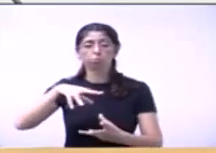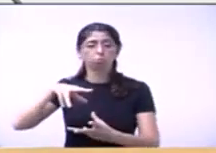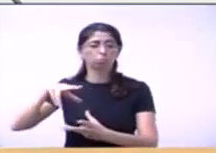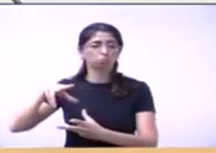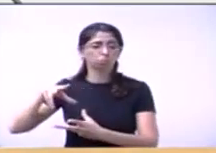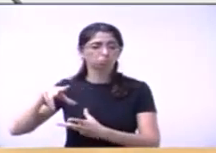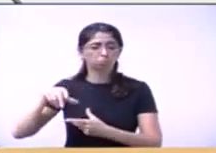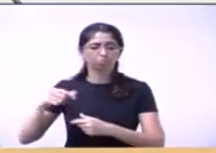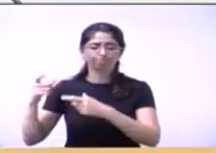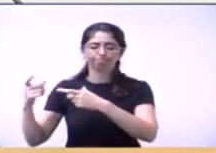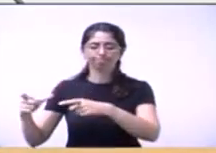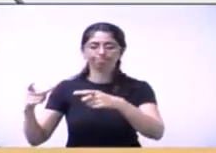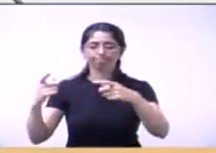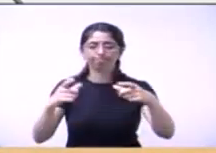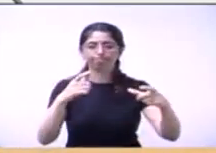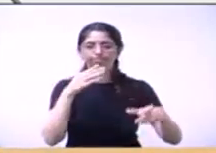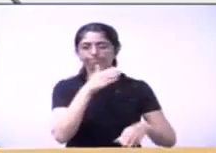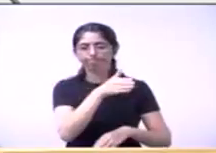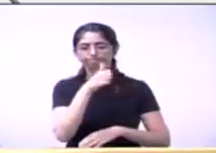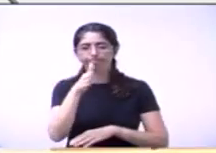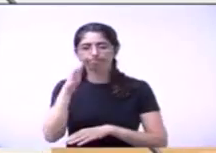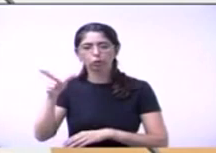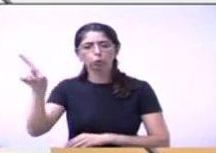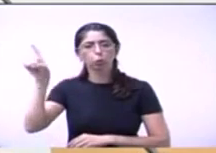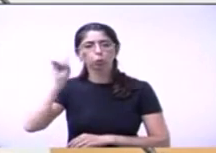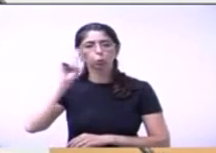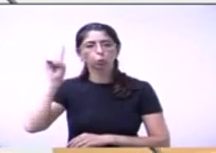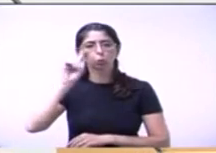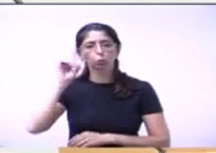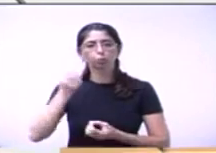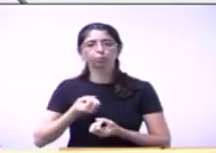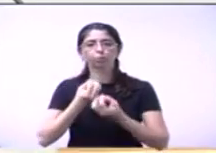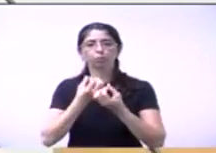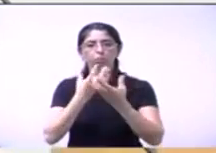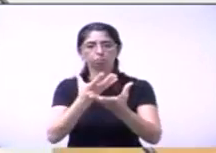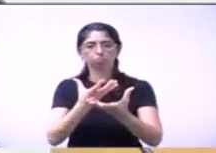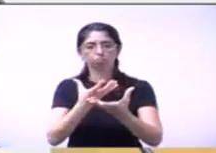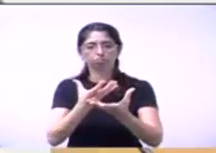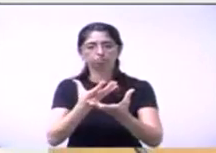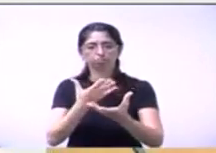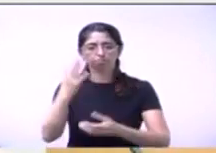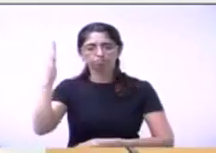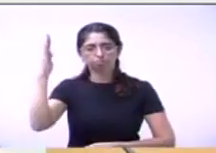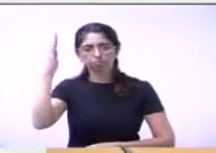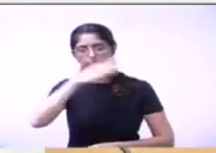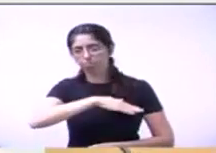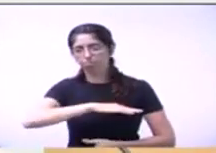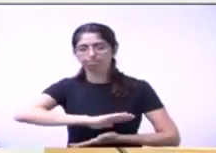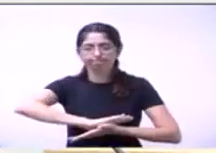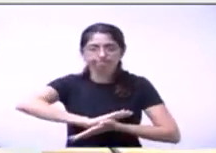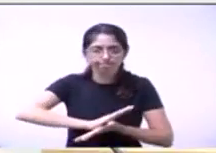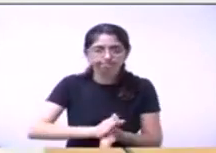tem visto cada dia as notícias pela imprensa,